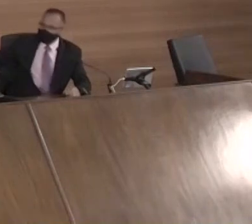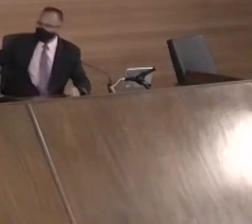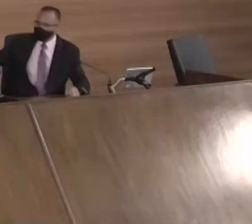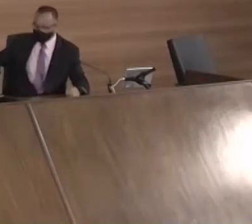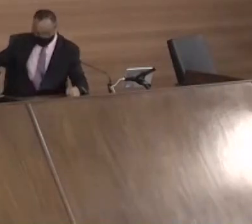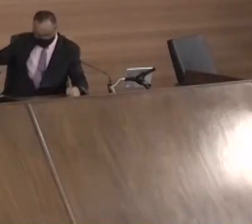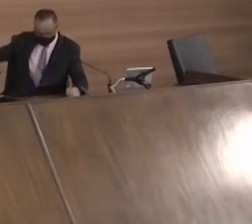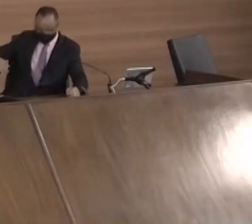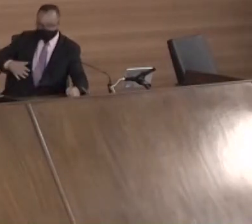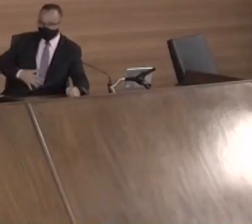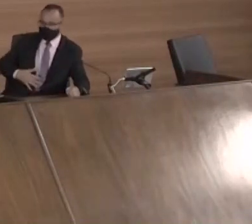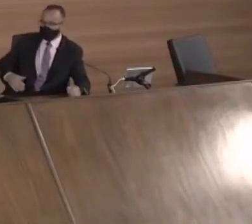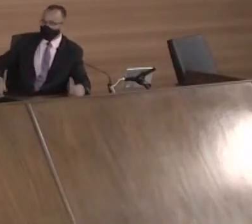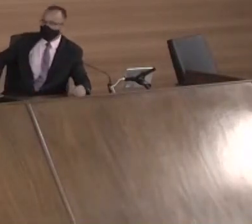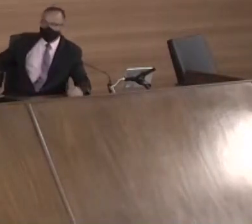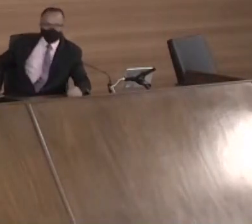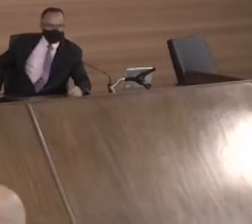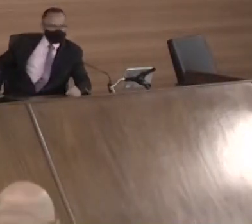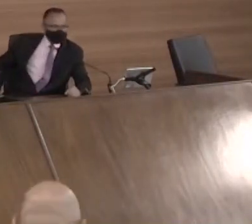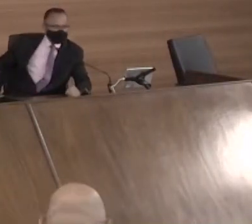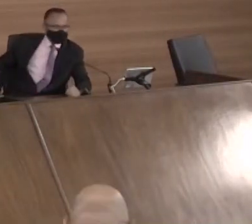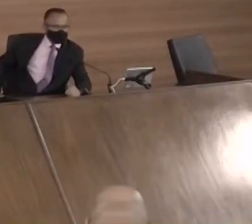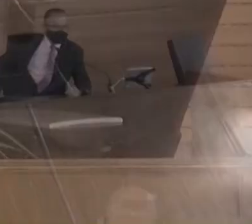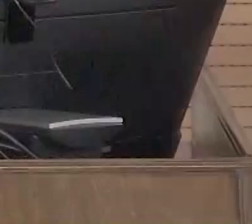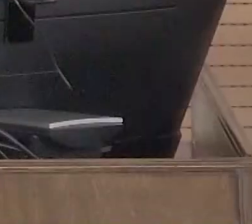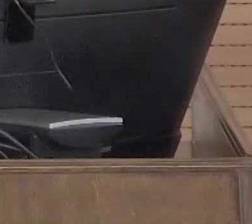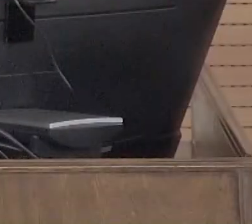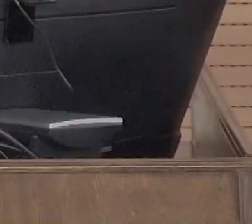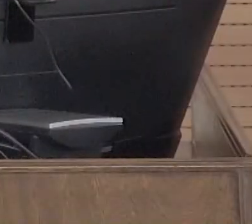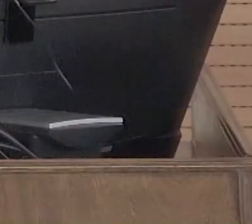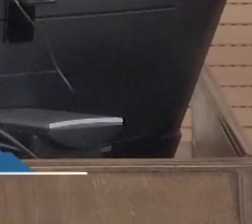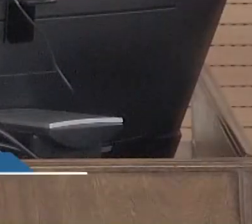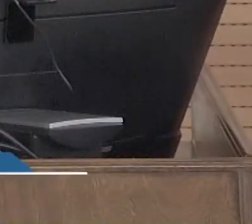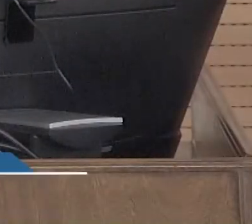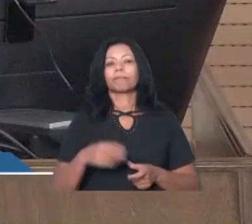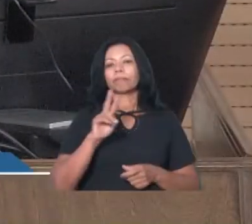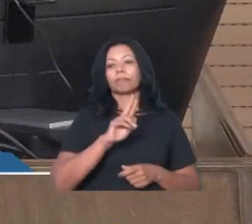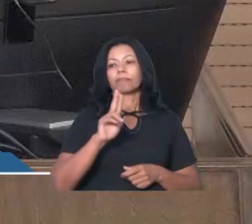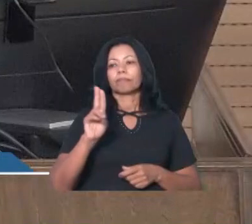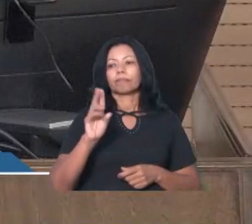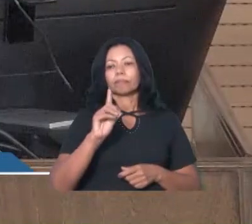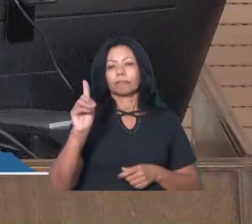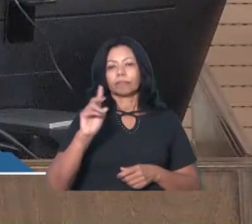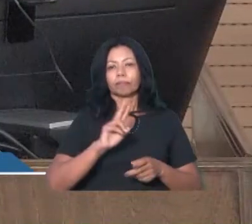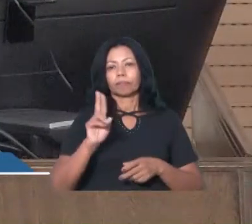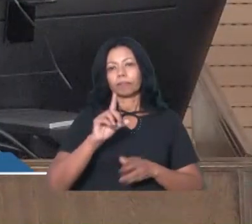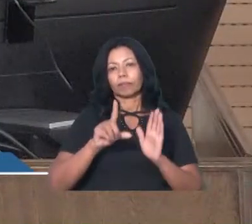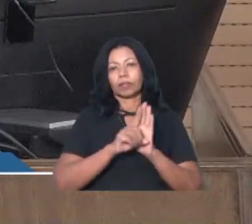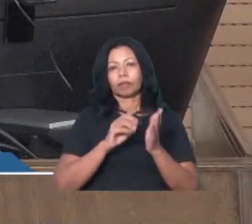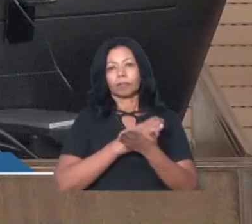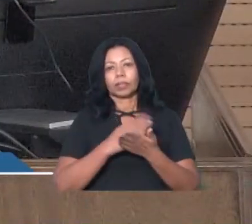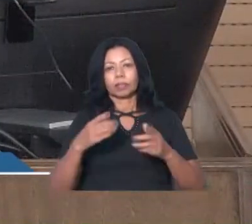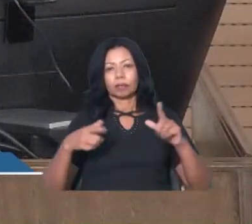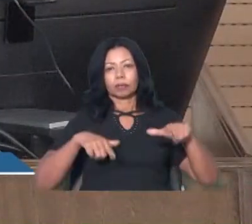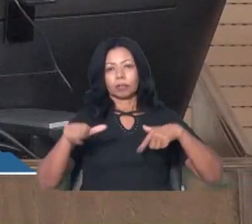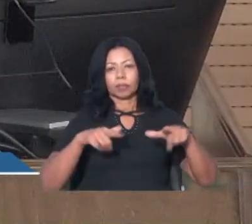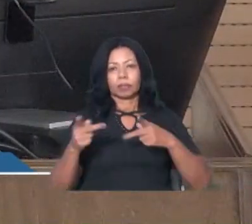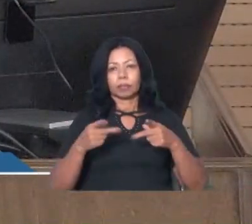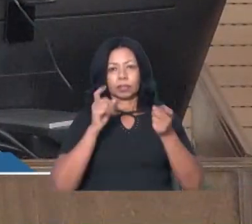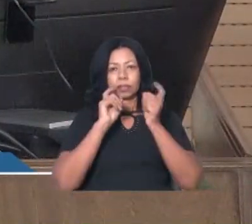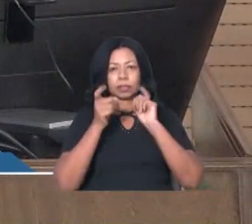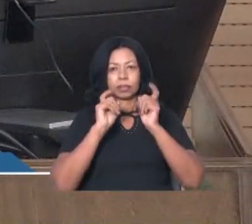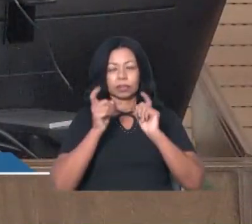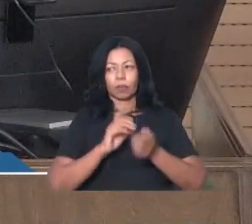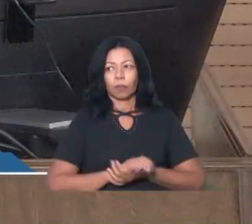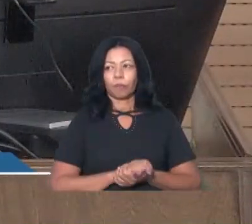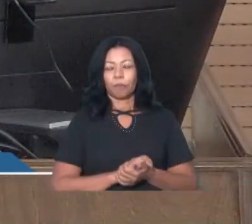no município de Cubatão, estava na ordem do dia da sexta sessão ordinária a ser realizada na Câmara Municipal de